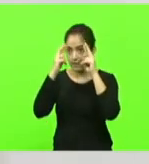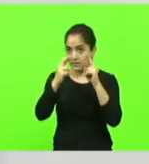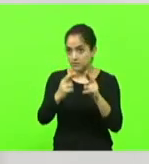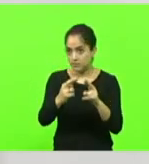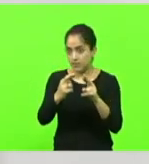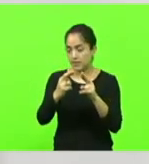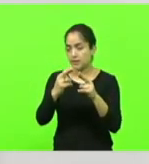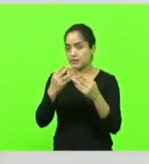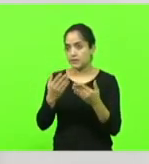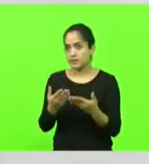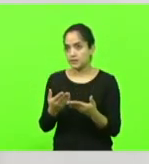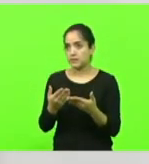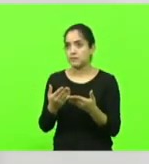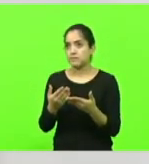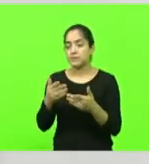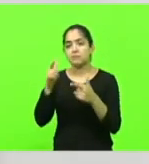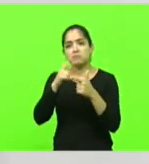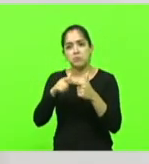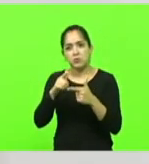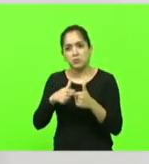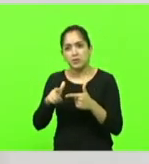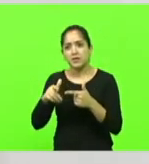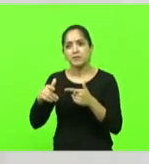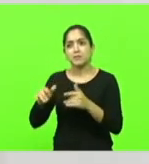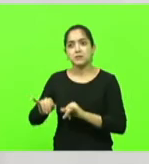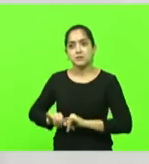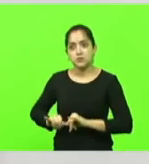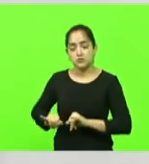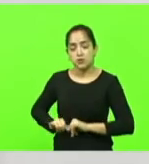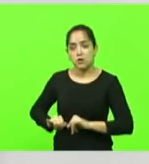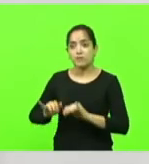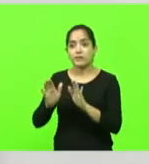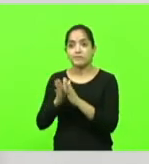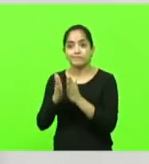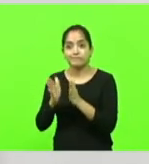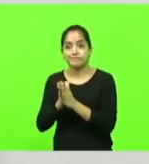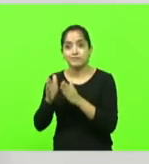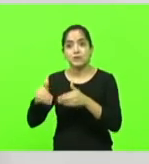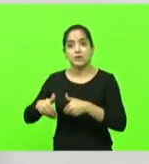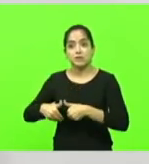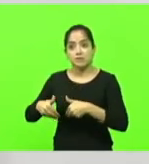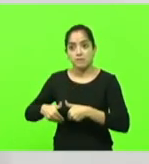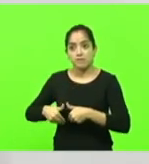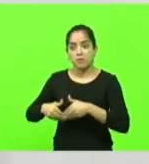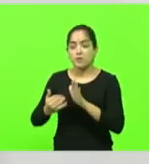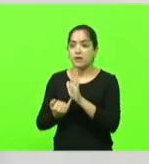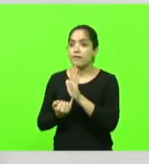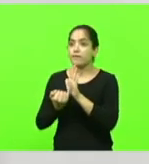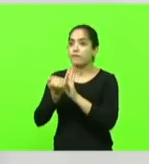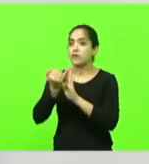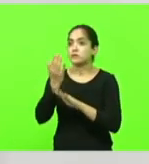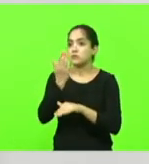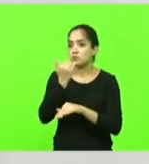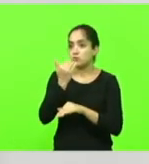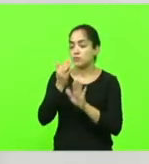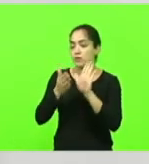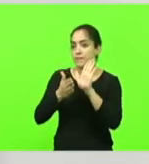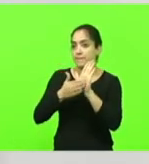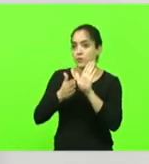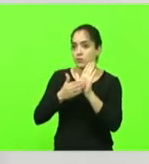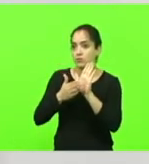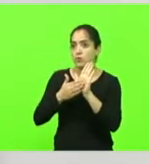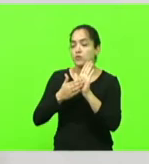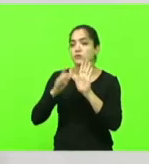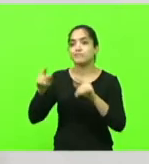que padecem diante dos problemas sociais, da miséria, da fome e da inflação dos alimentos. A proposta faz o